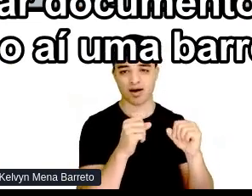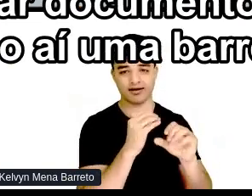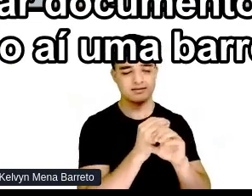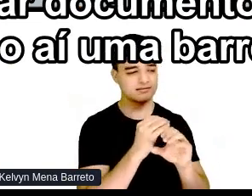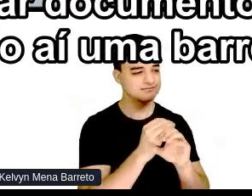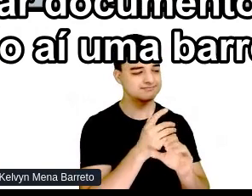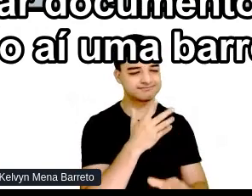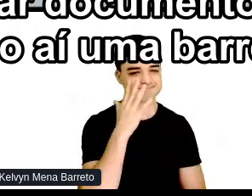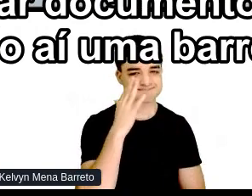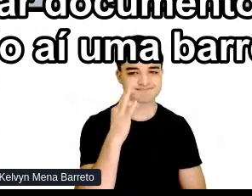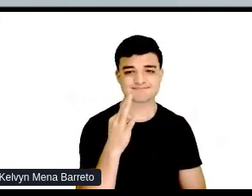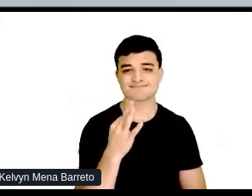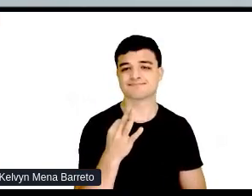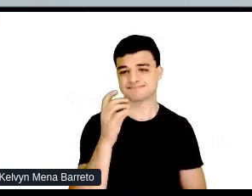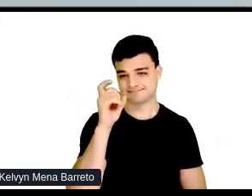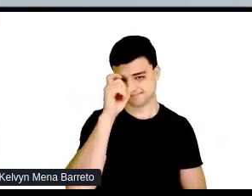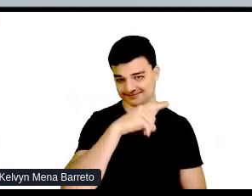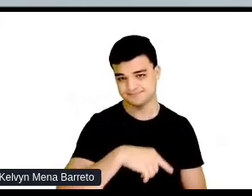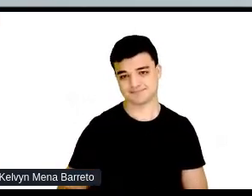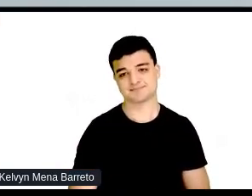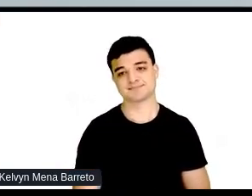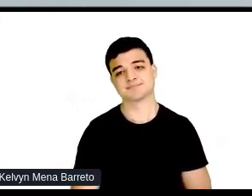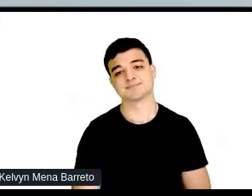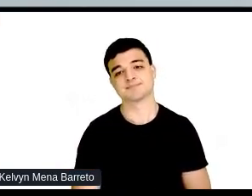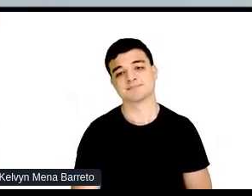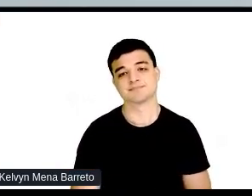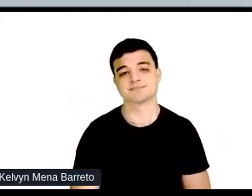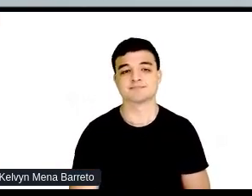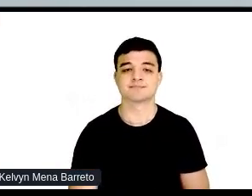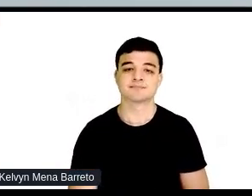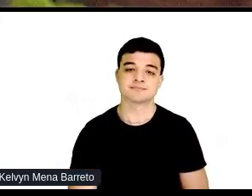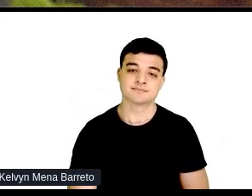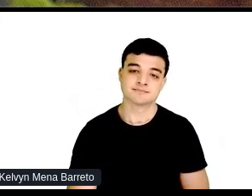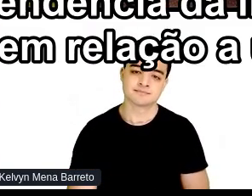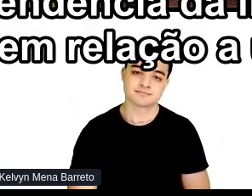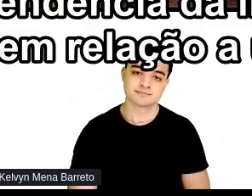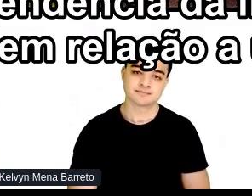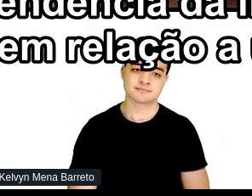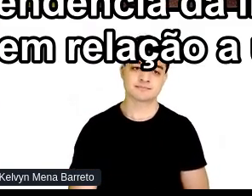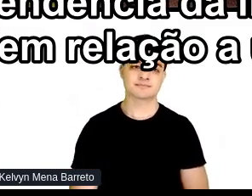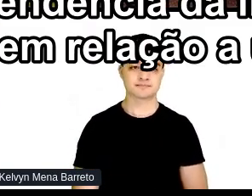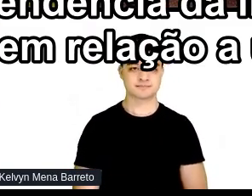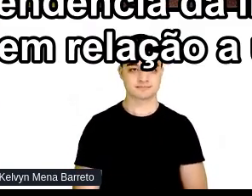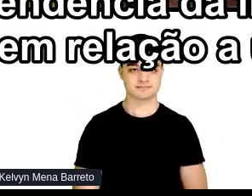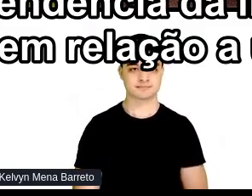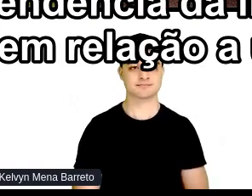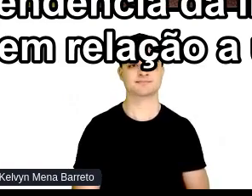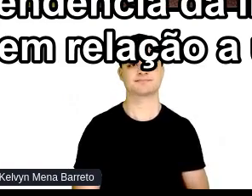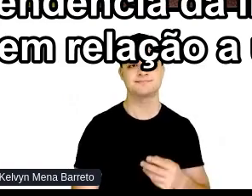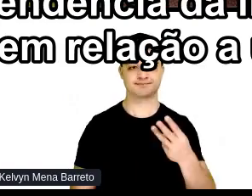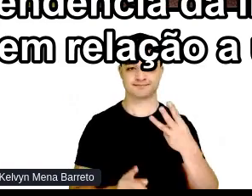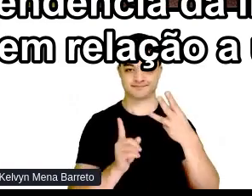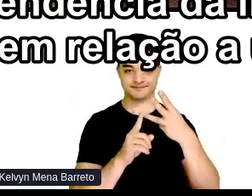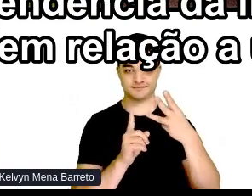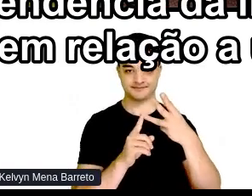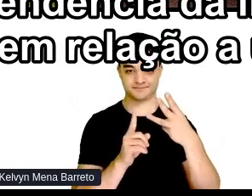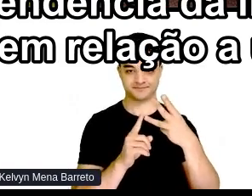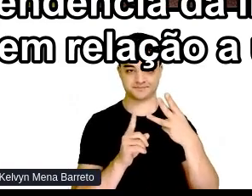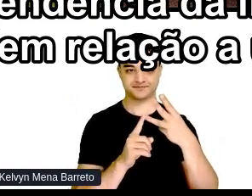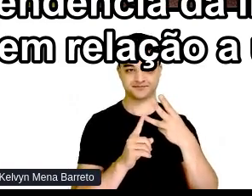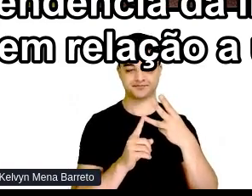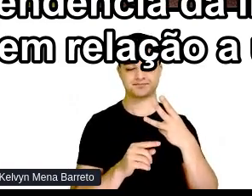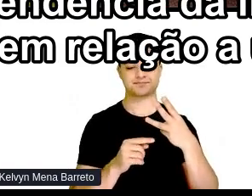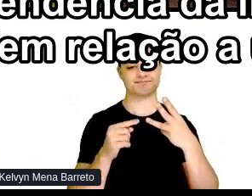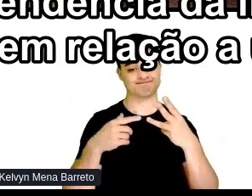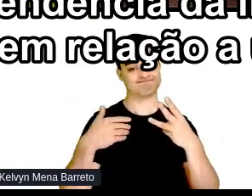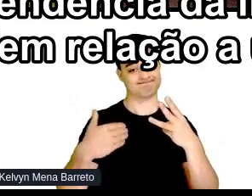consegue diferenciar isso, o que é verdade ou não, e nem sabe quais são realmente os portais com notícias verdadeiras que eles possam buscar.